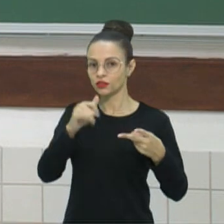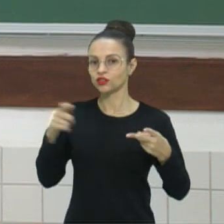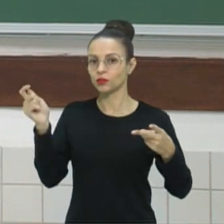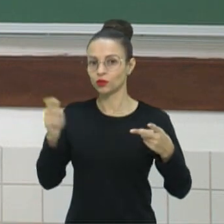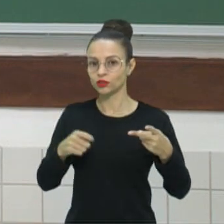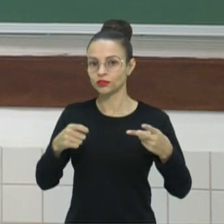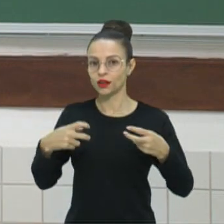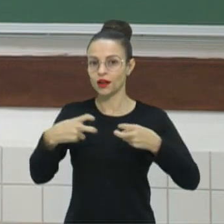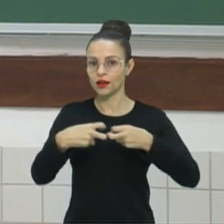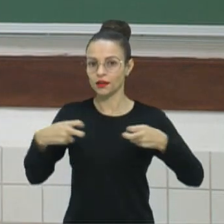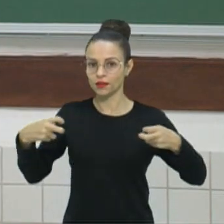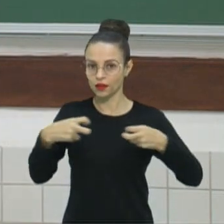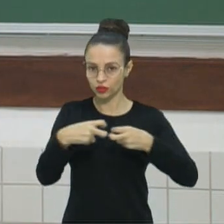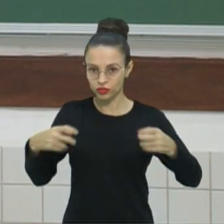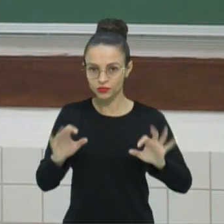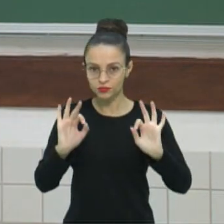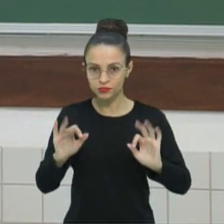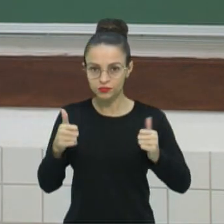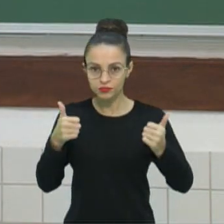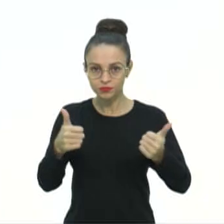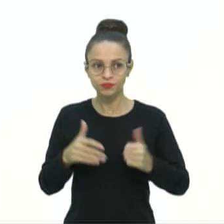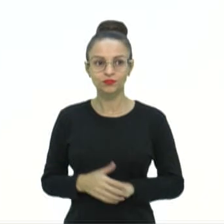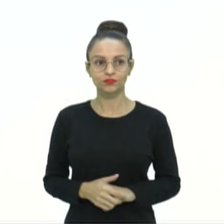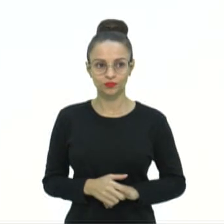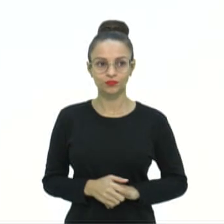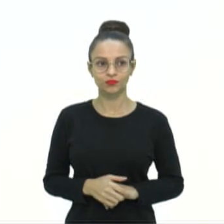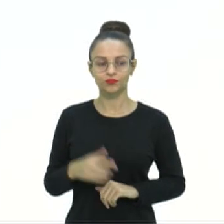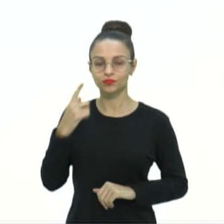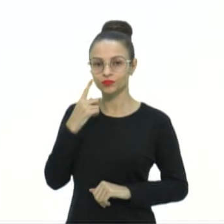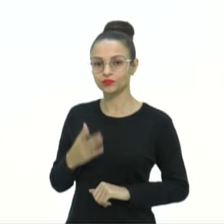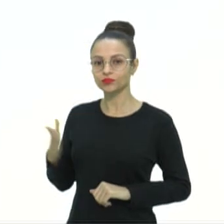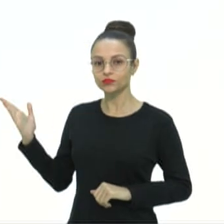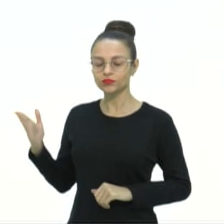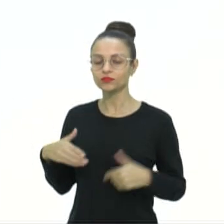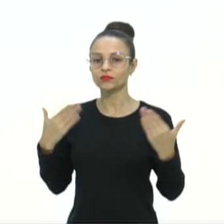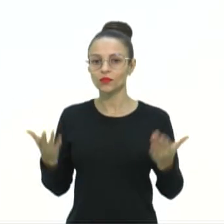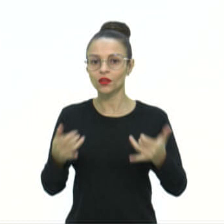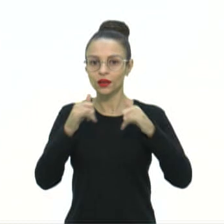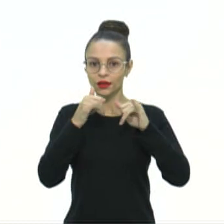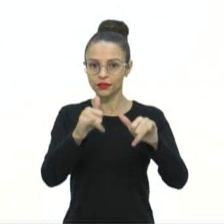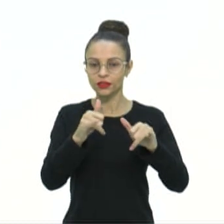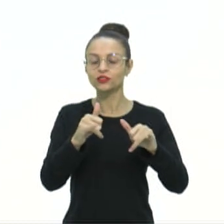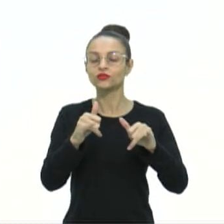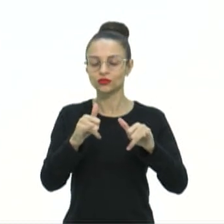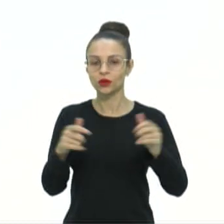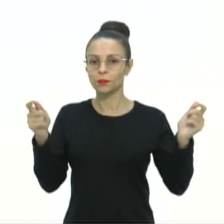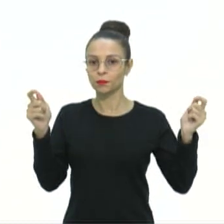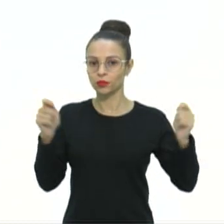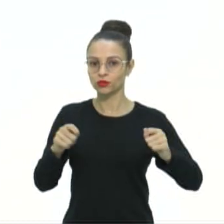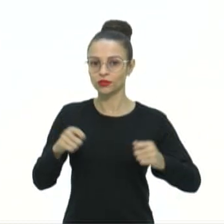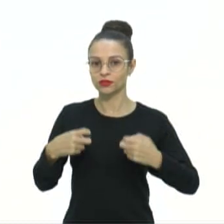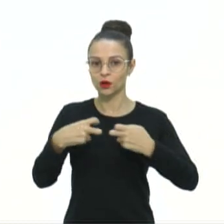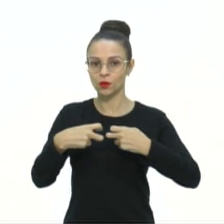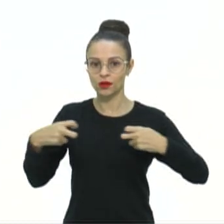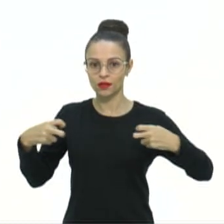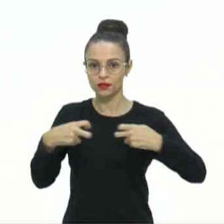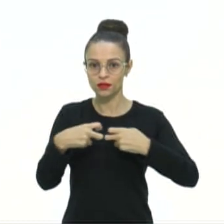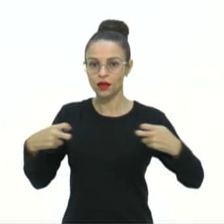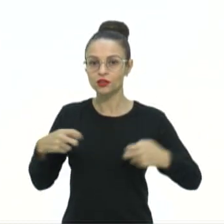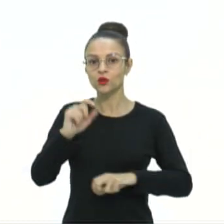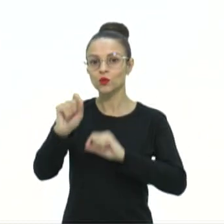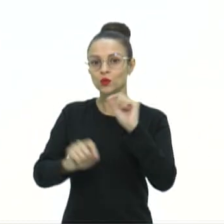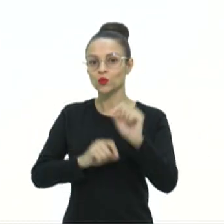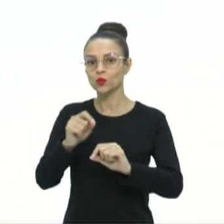energia potencial elástica, beleza? Então, olha aqui, ó. Quando a gente fala com energia potencial elástica, nós estamos falando com